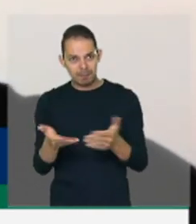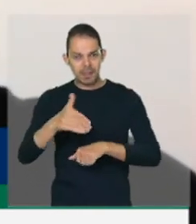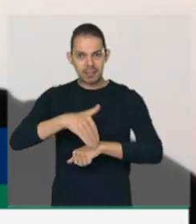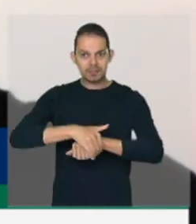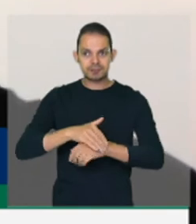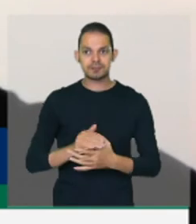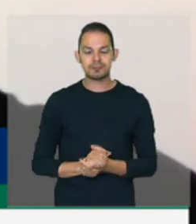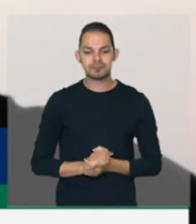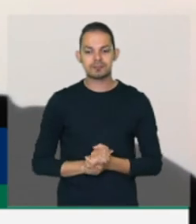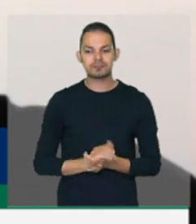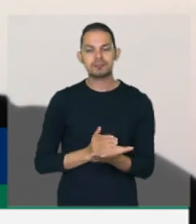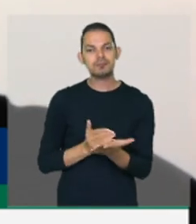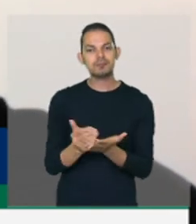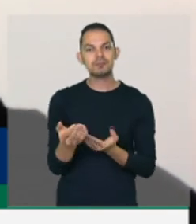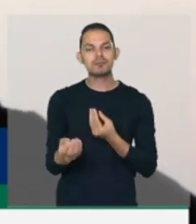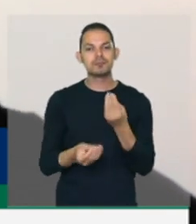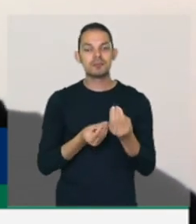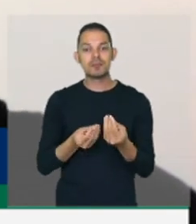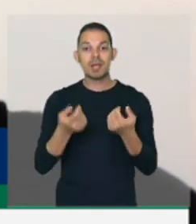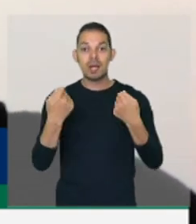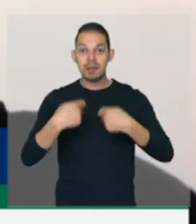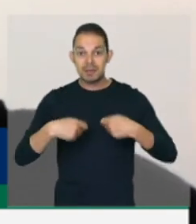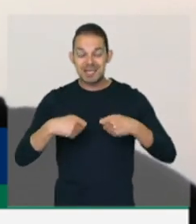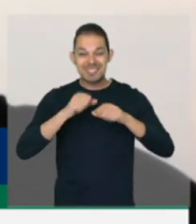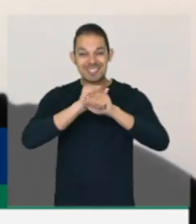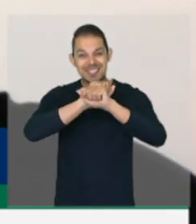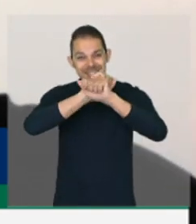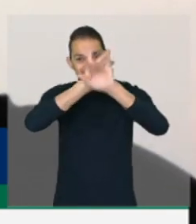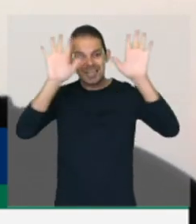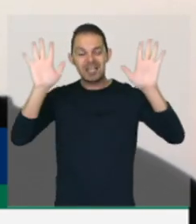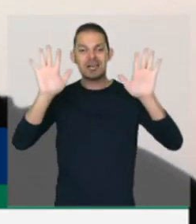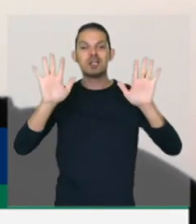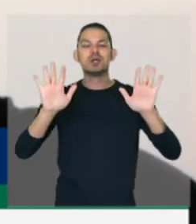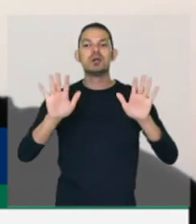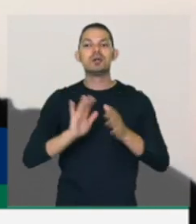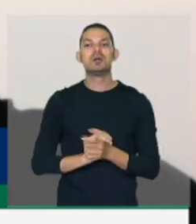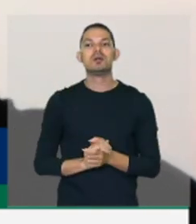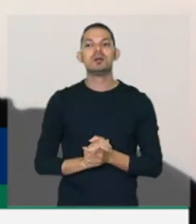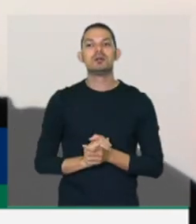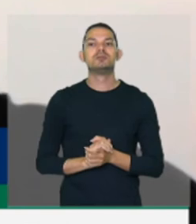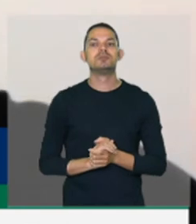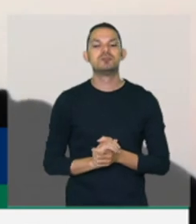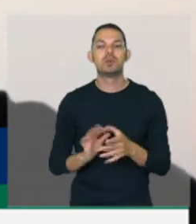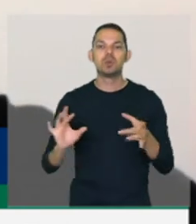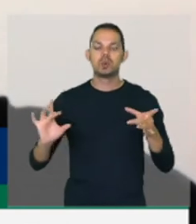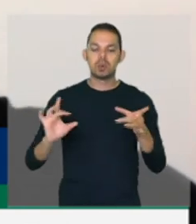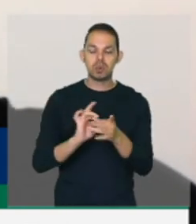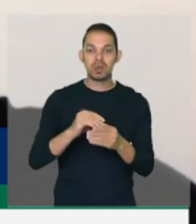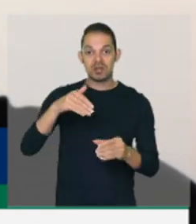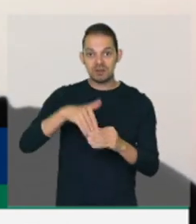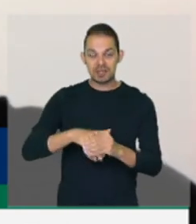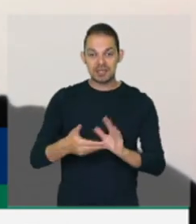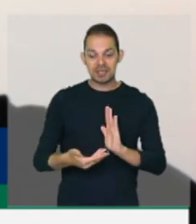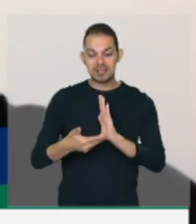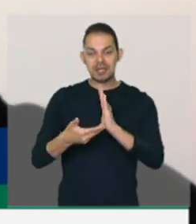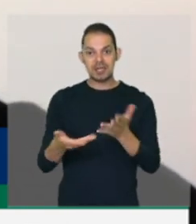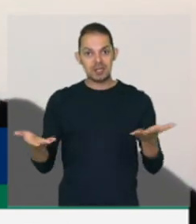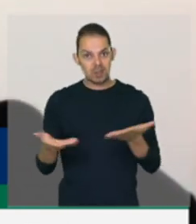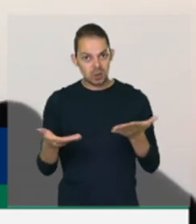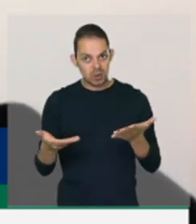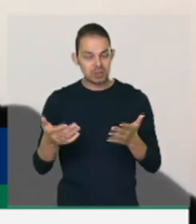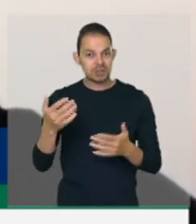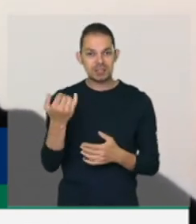E começo aqui. É preciso que fique claro que a pano de fundo que culmina com essa votação nessa casa hoje é muito maior do que decidir